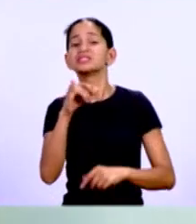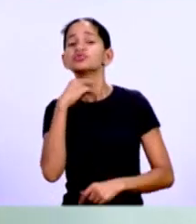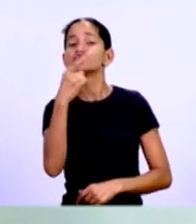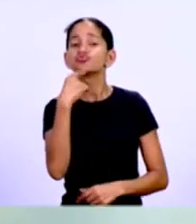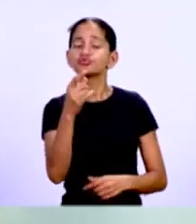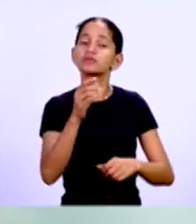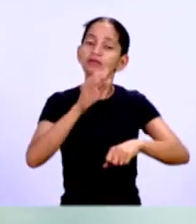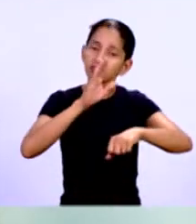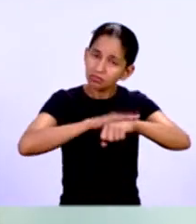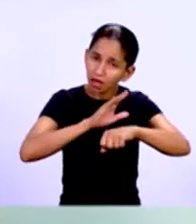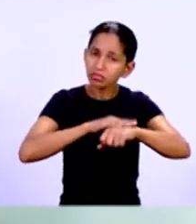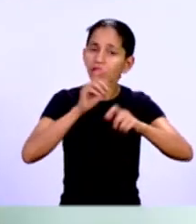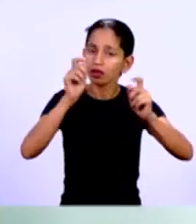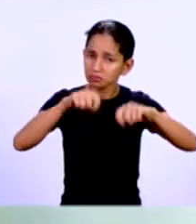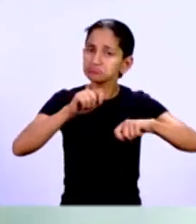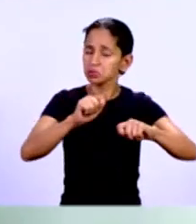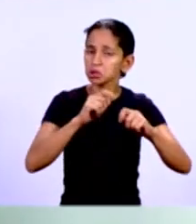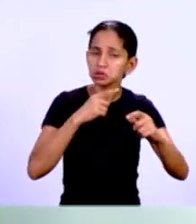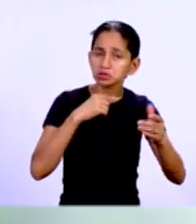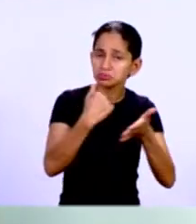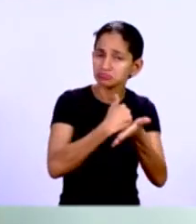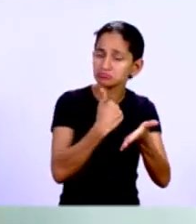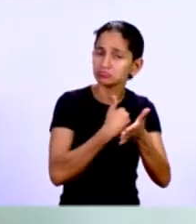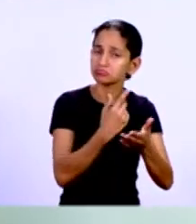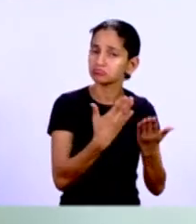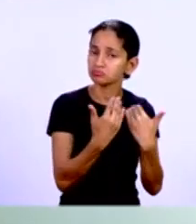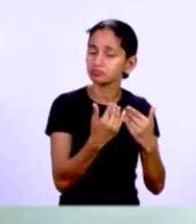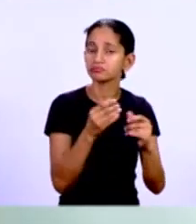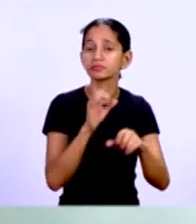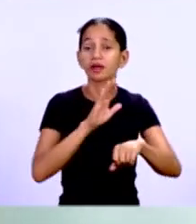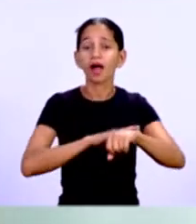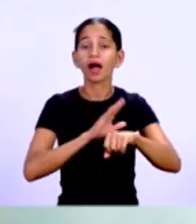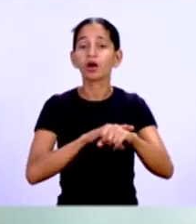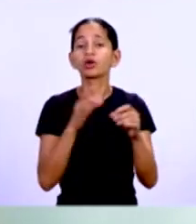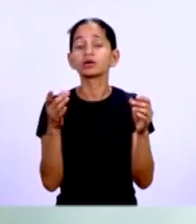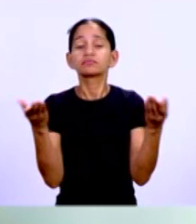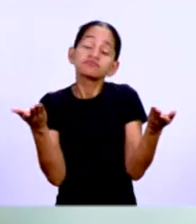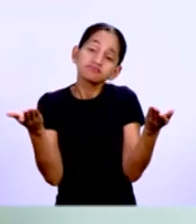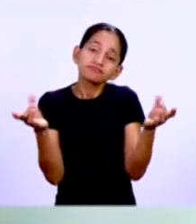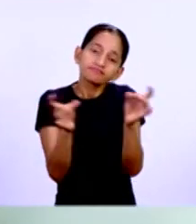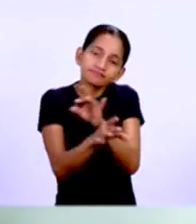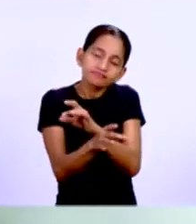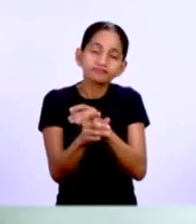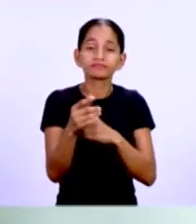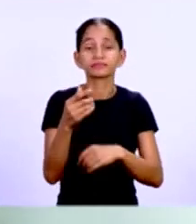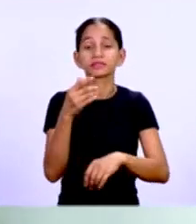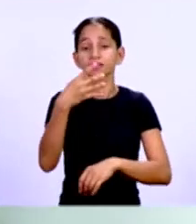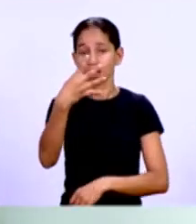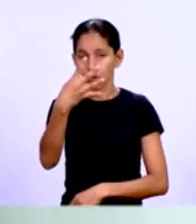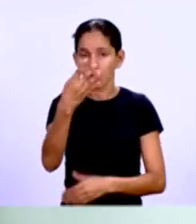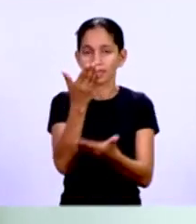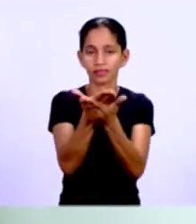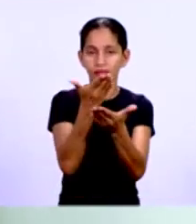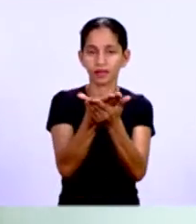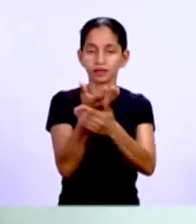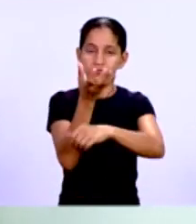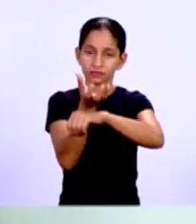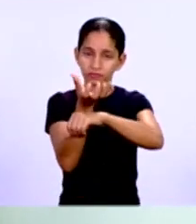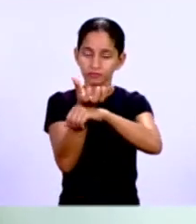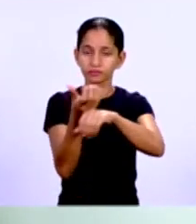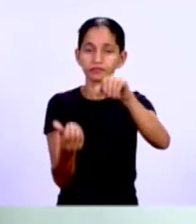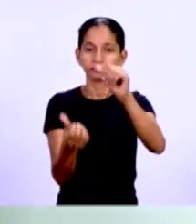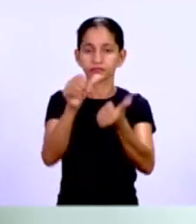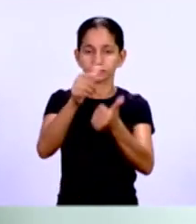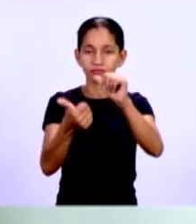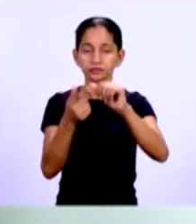dúvida, dá tempo ainda da gente responder, podem mandar pra gente. Por enquanto, a gente está ficando por aqui. Essa foi a 4ª aula da disciplina de análise